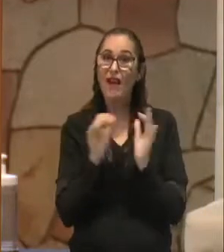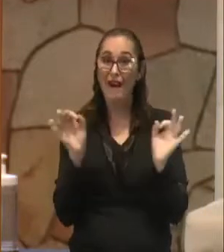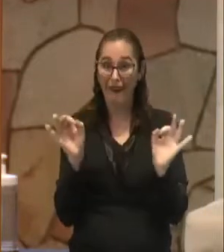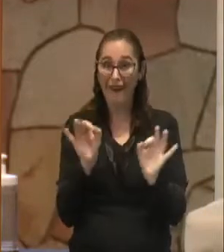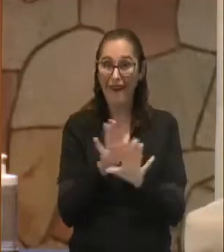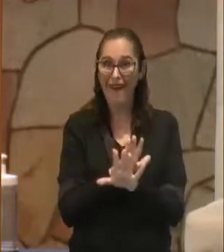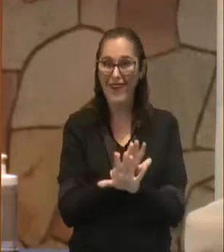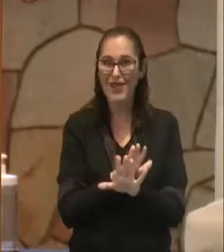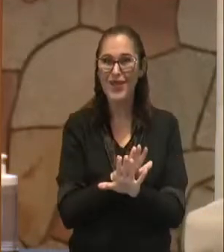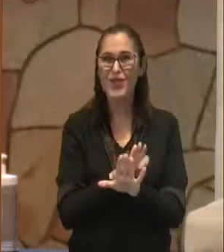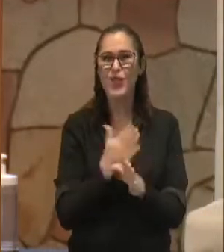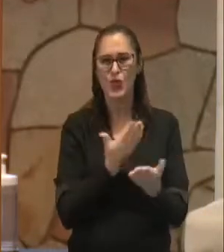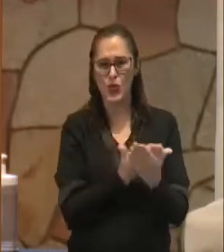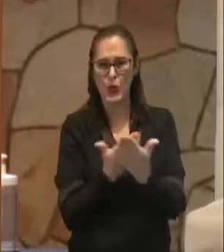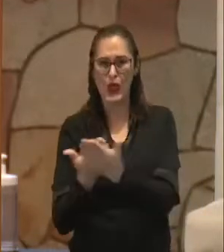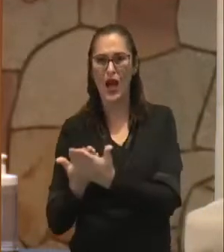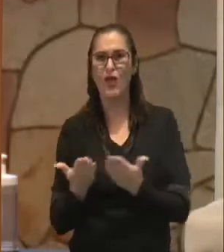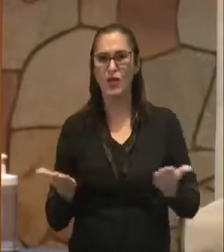da nossa aula,